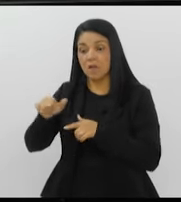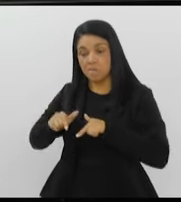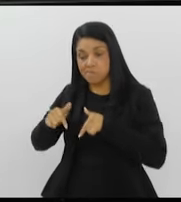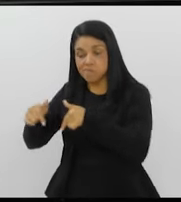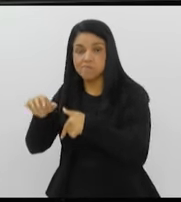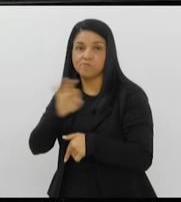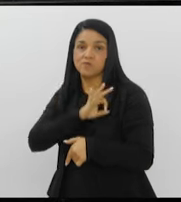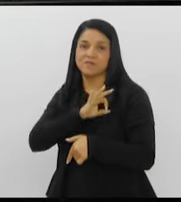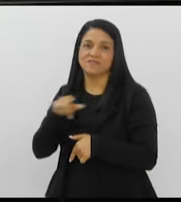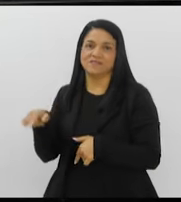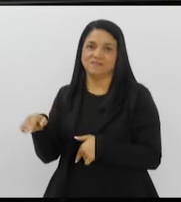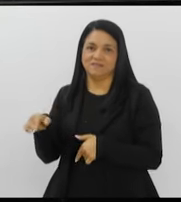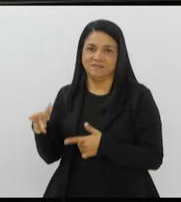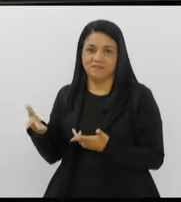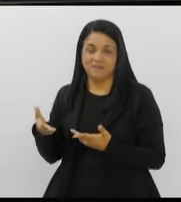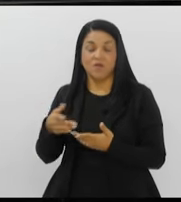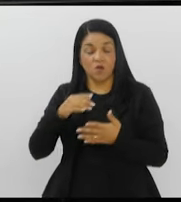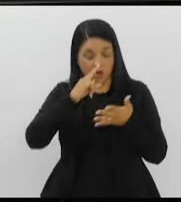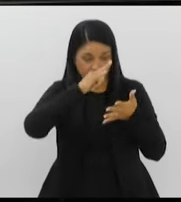Eles dizem o seguinte: